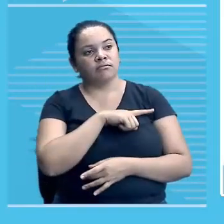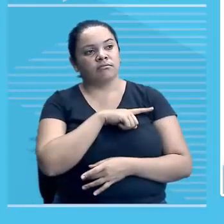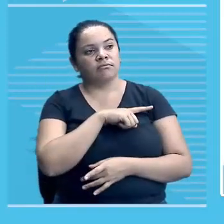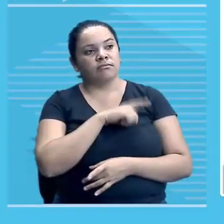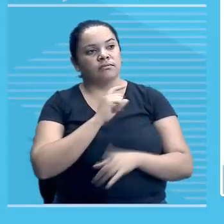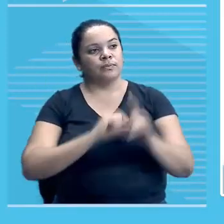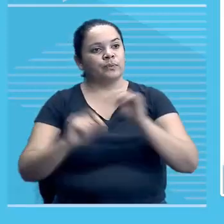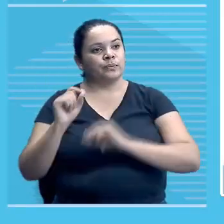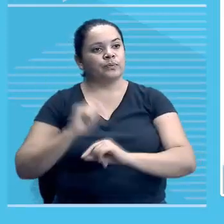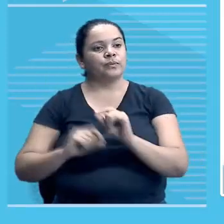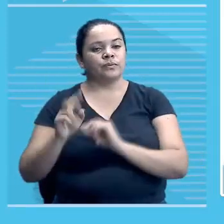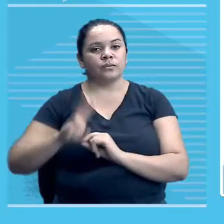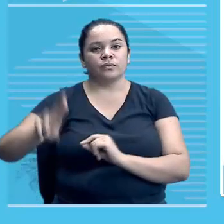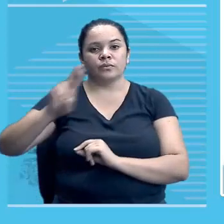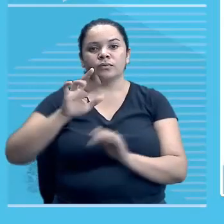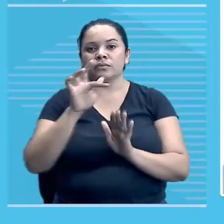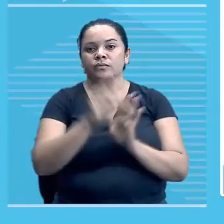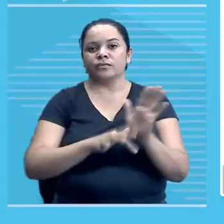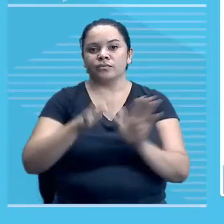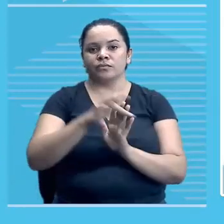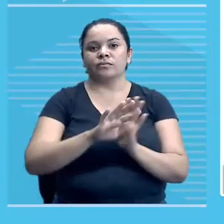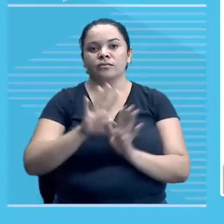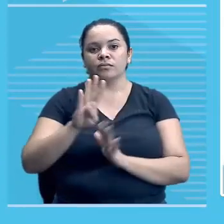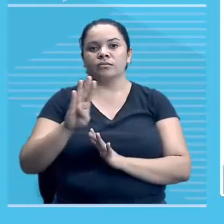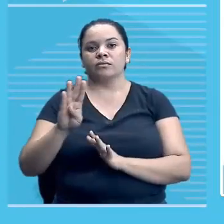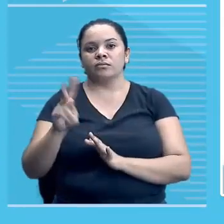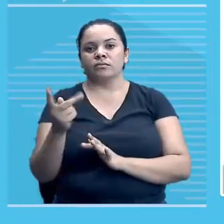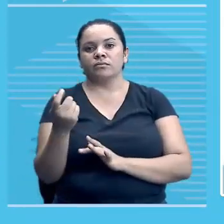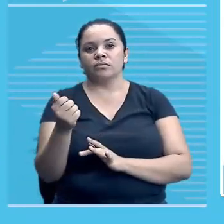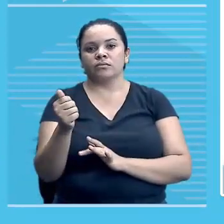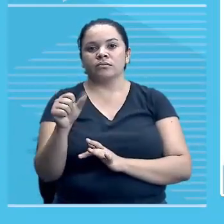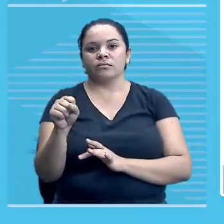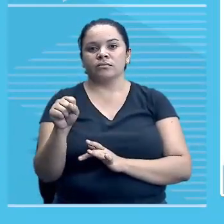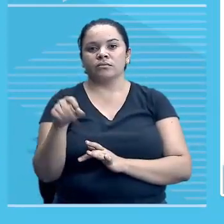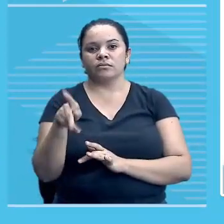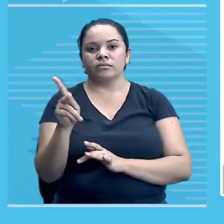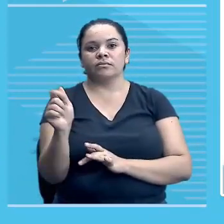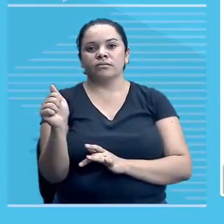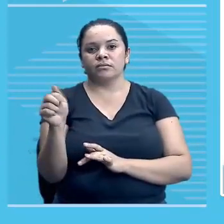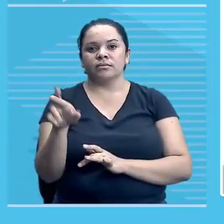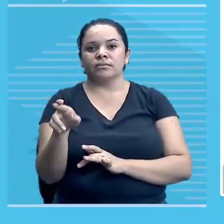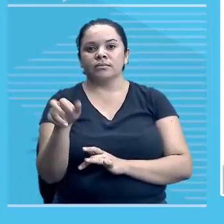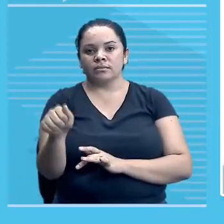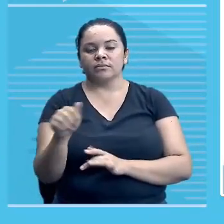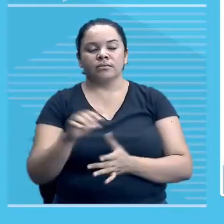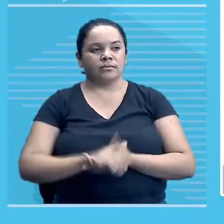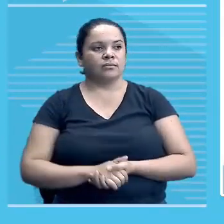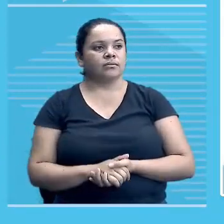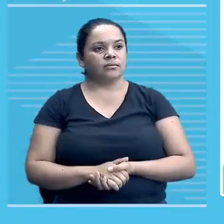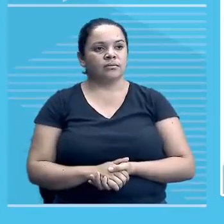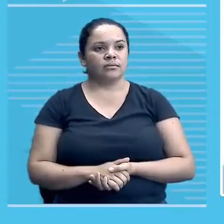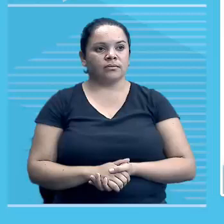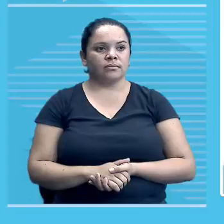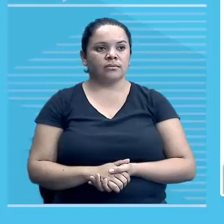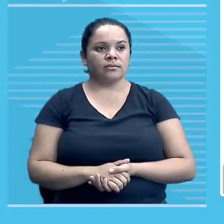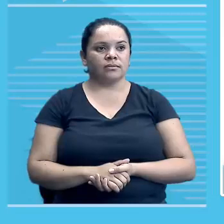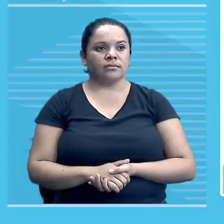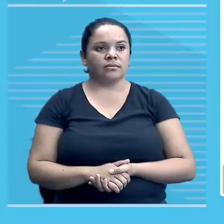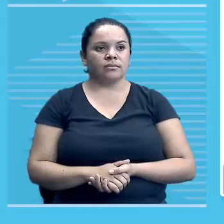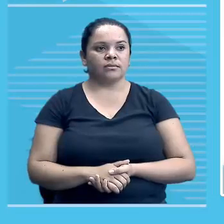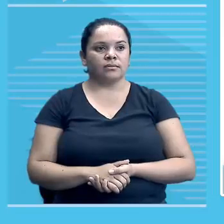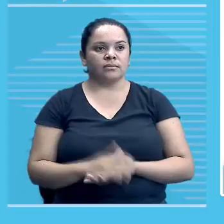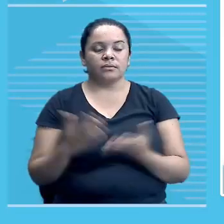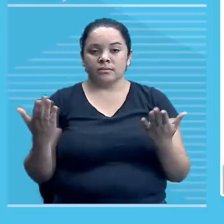questão, usando a fórmula de Bhaskara. Professor, mas tem relações de Girard? Também. Mas vamos aqui